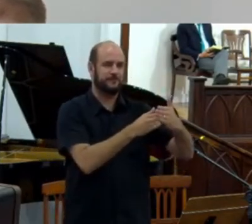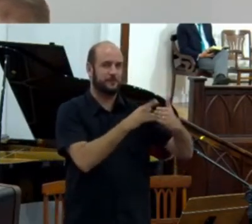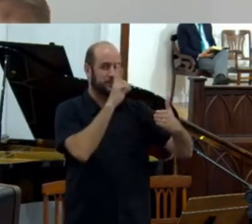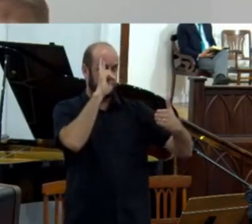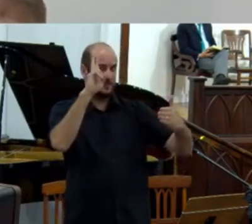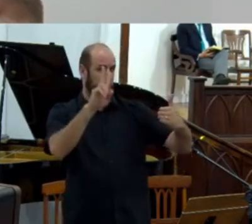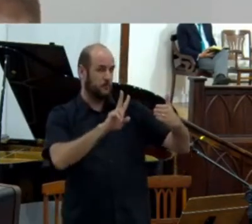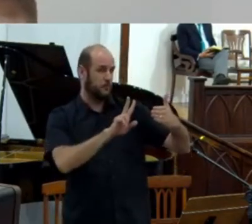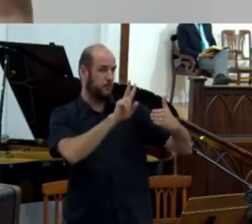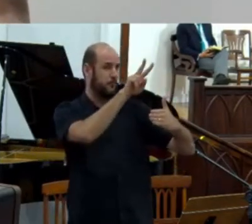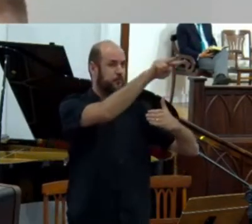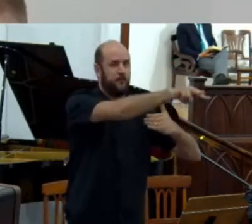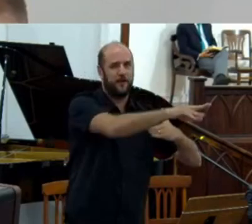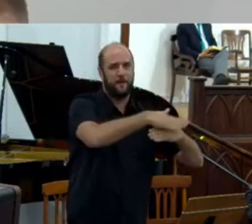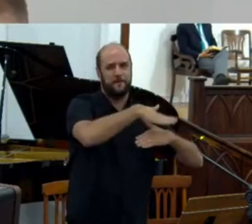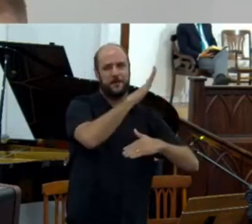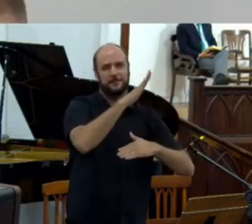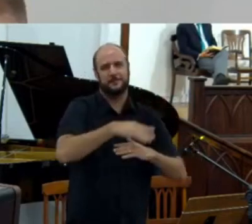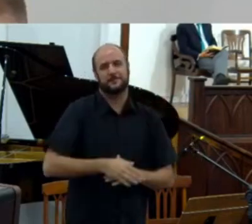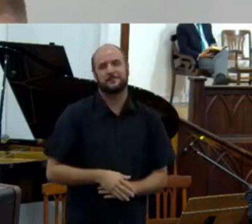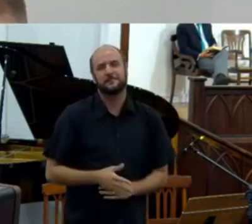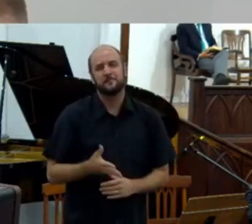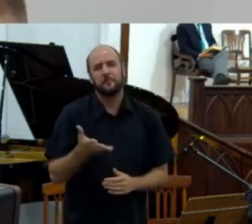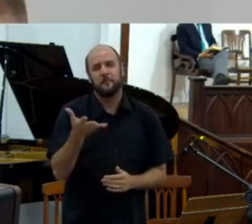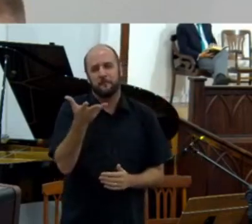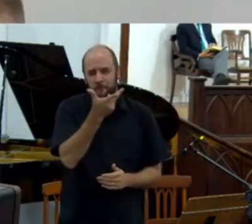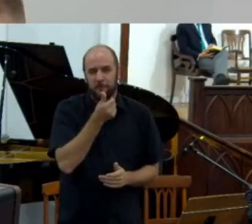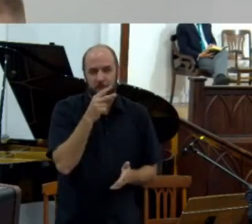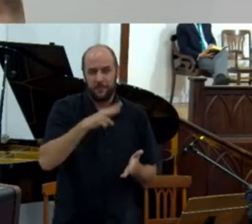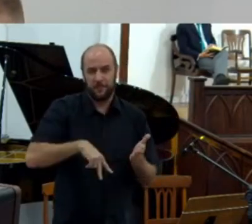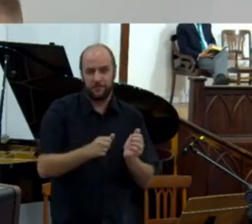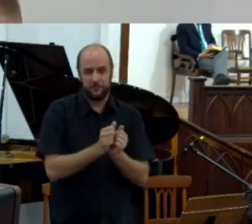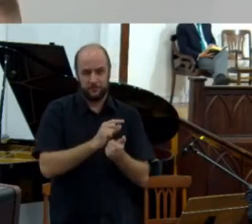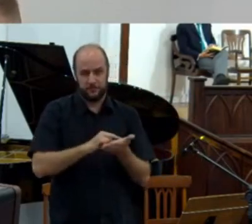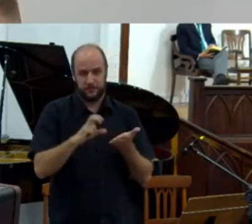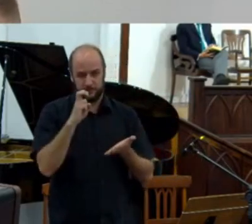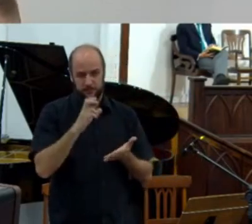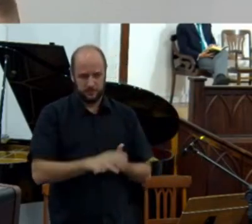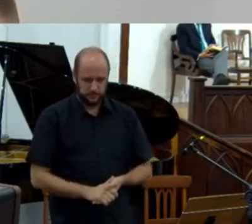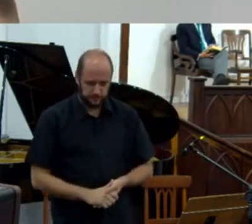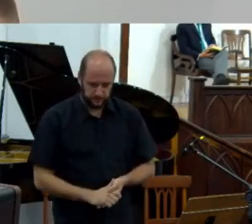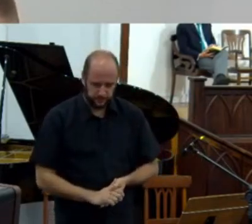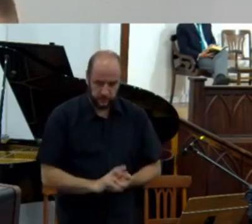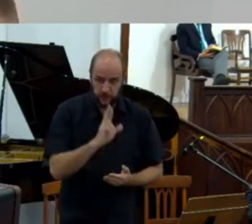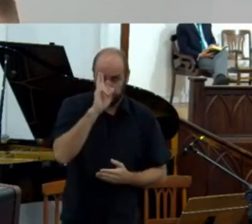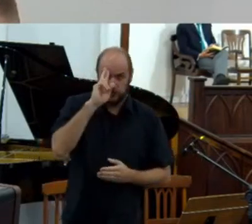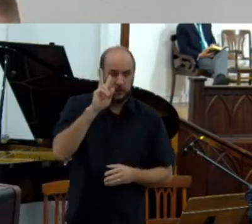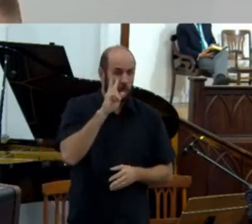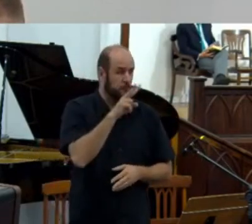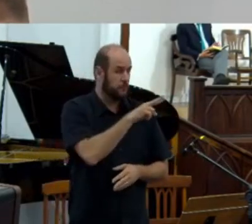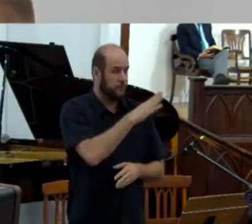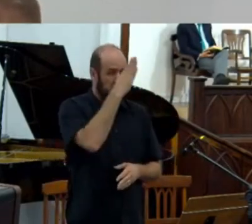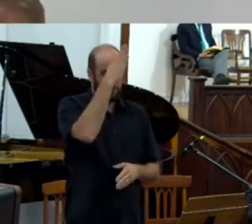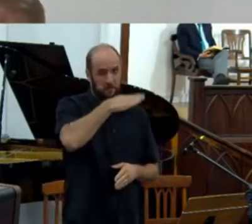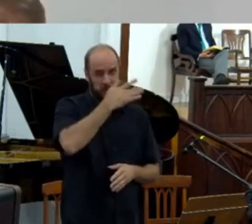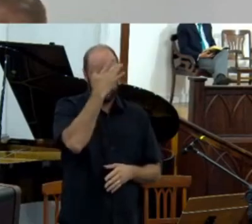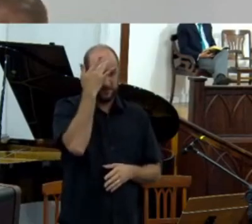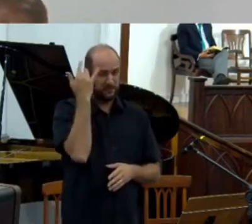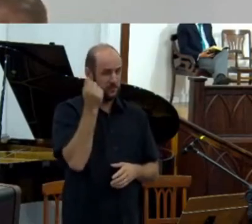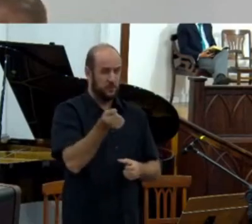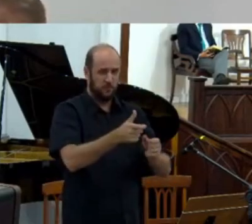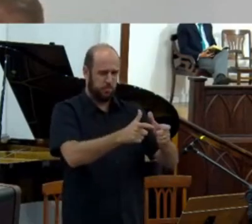conseguem ver. Então convido você a acompanhar a leitura a partir do versículo 5. O Senhor viu que a maldade das pessoas havia